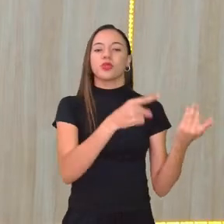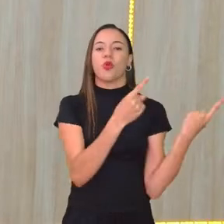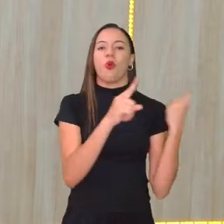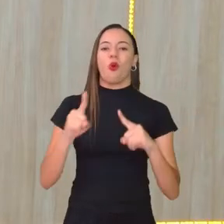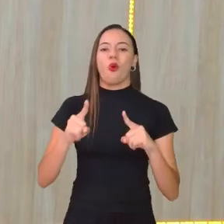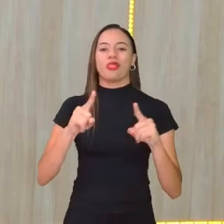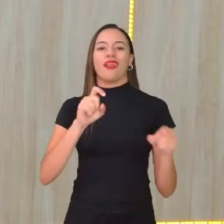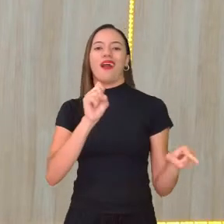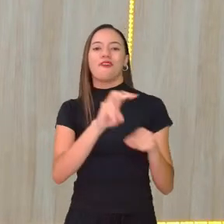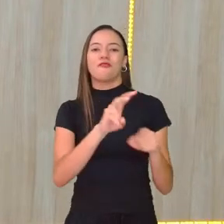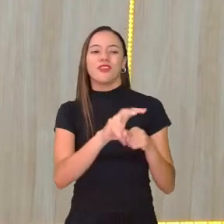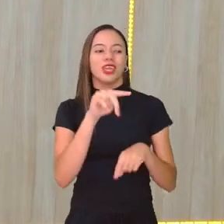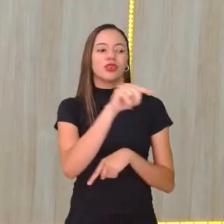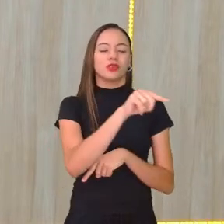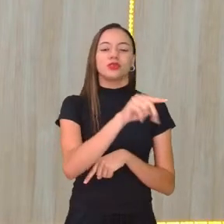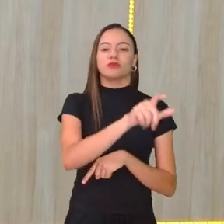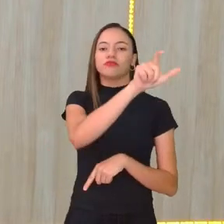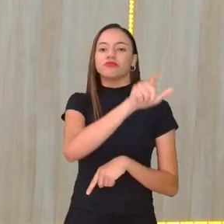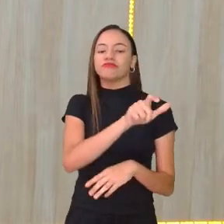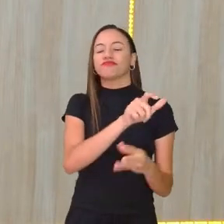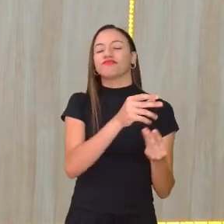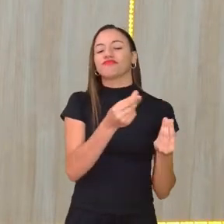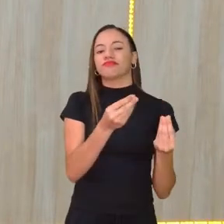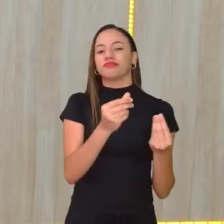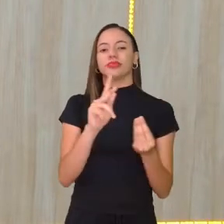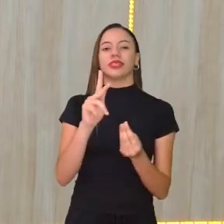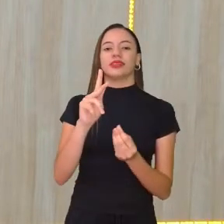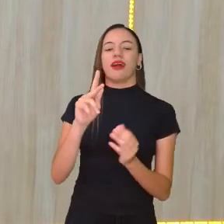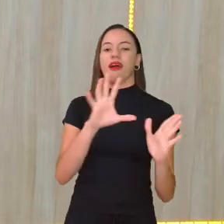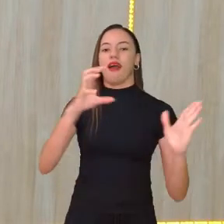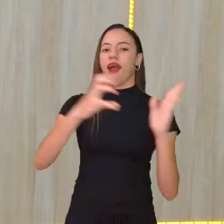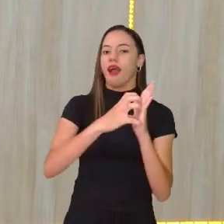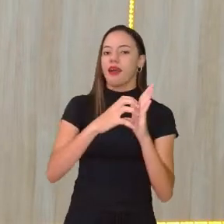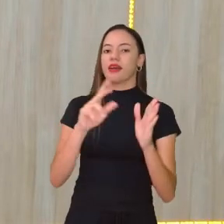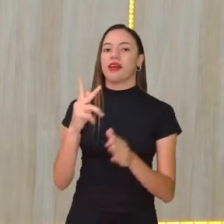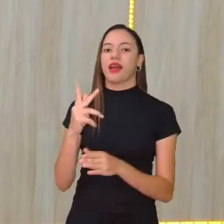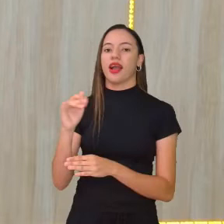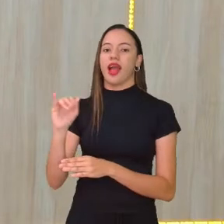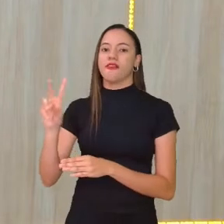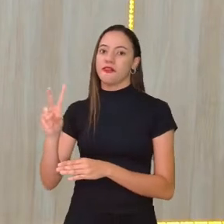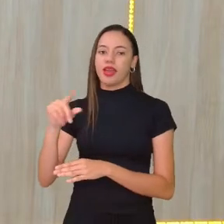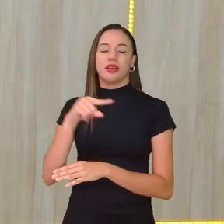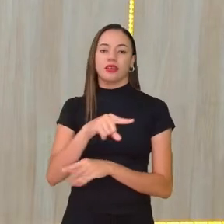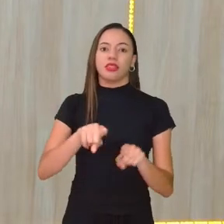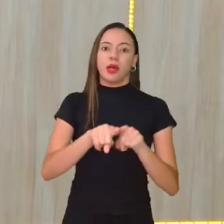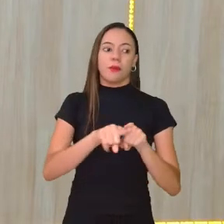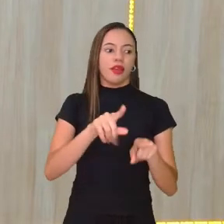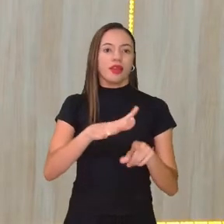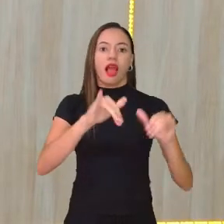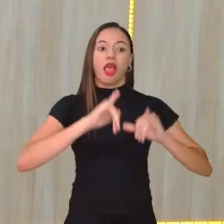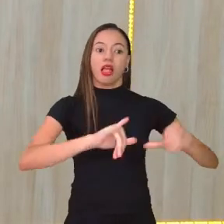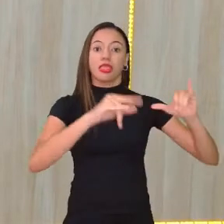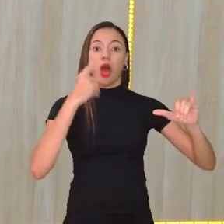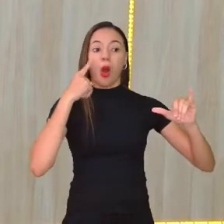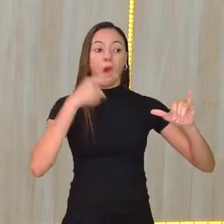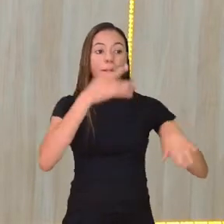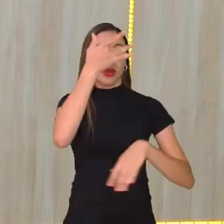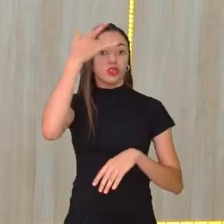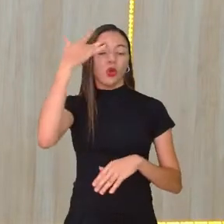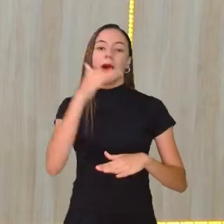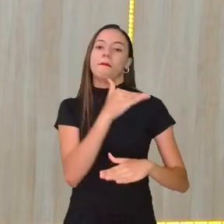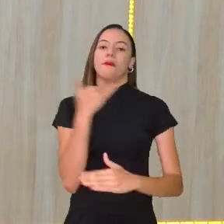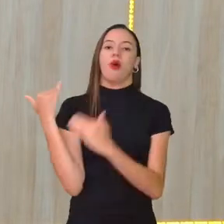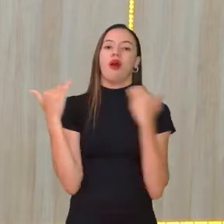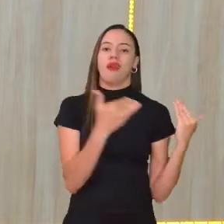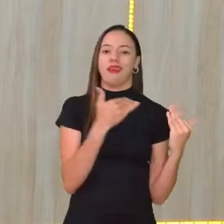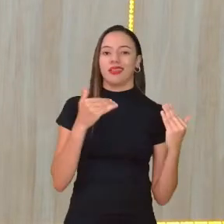quando lançaram essa campanha, foi para poder alertar de que as pessoas estavam morrendo de AIDS, se tinha muito preconceito a